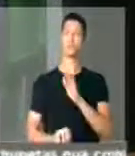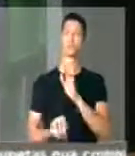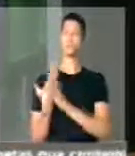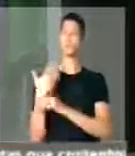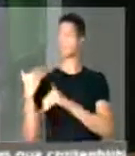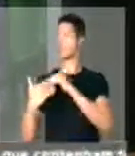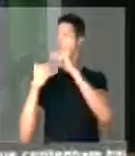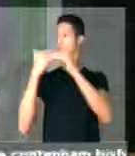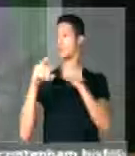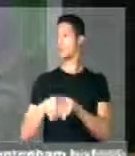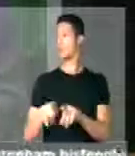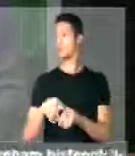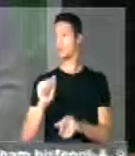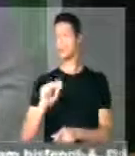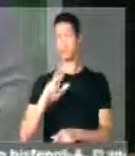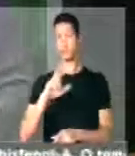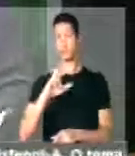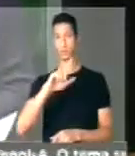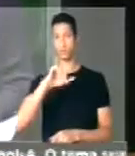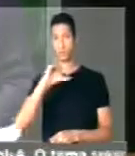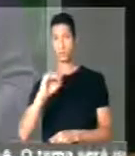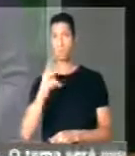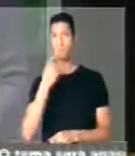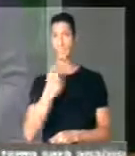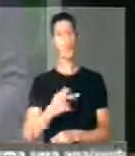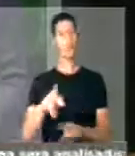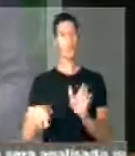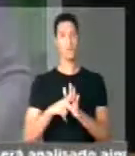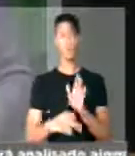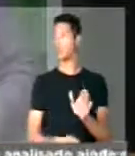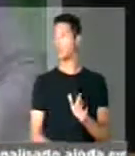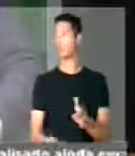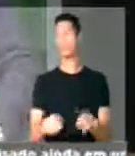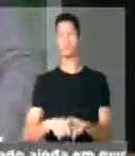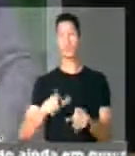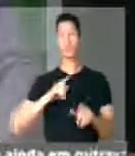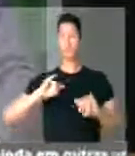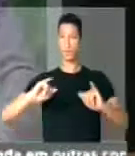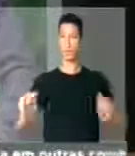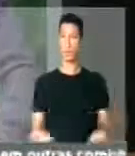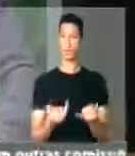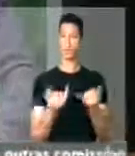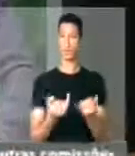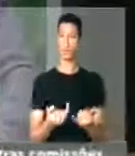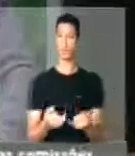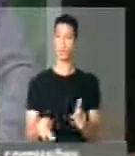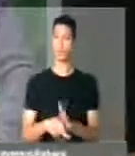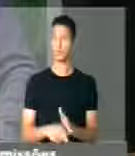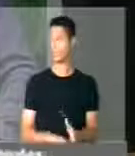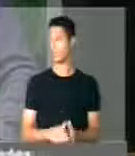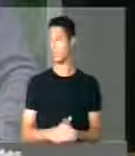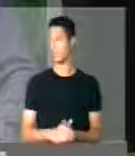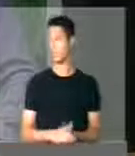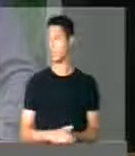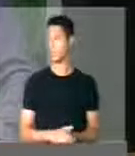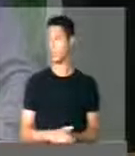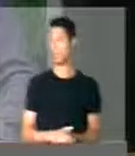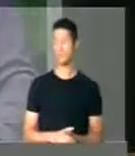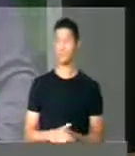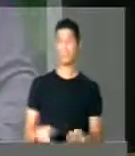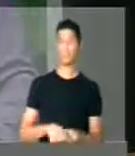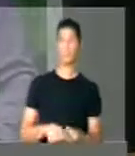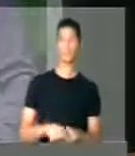criei ouvindo seu Aurélio falar de Arraes e tive a oportunidade de vê-lo ir